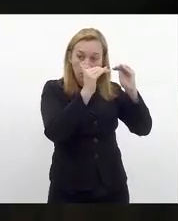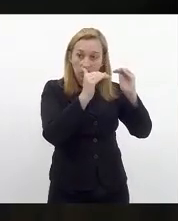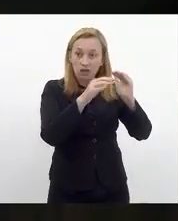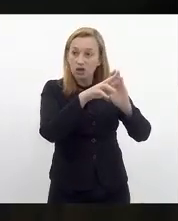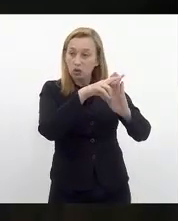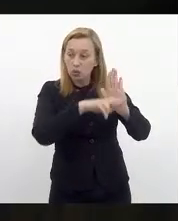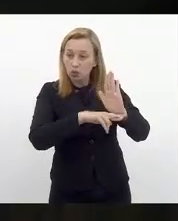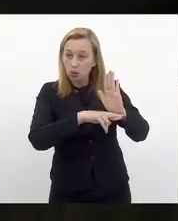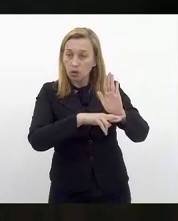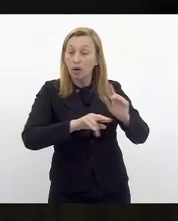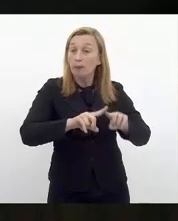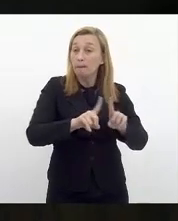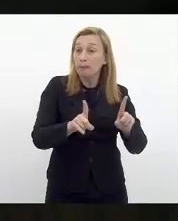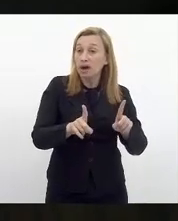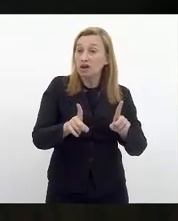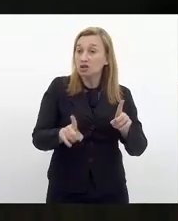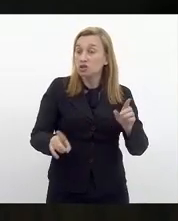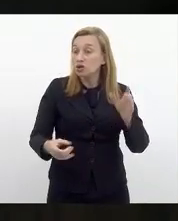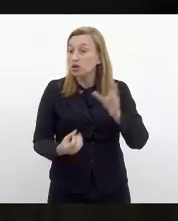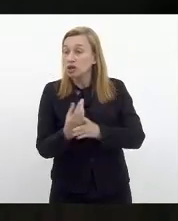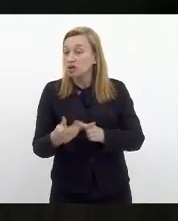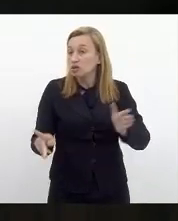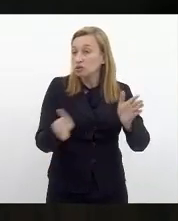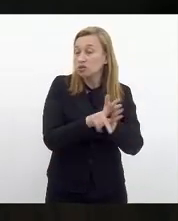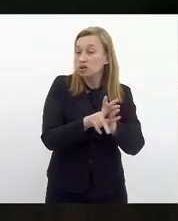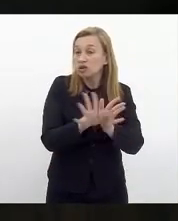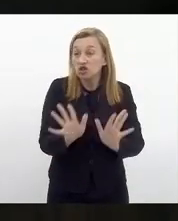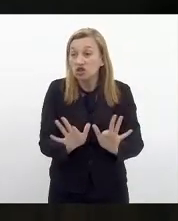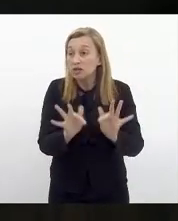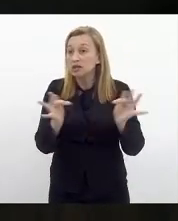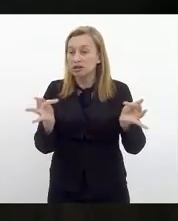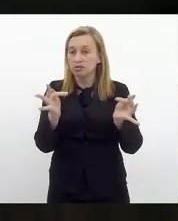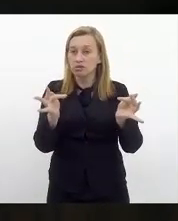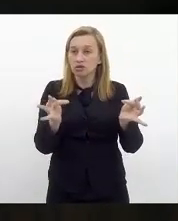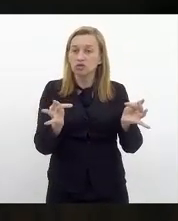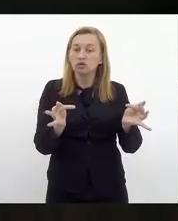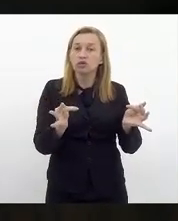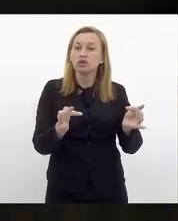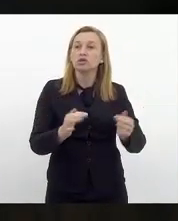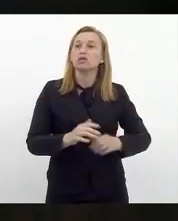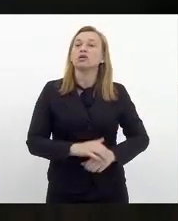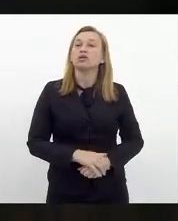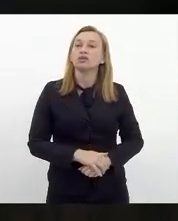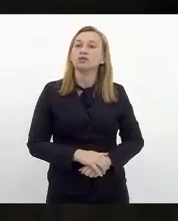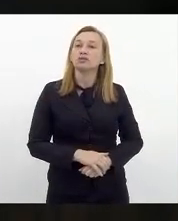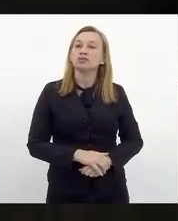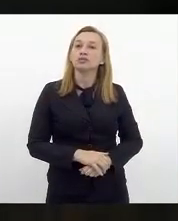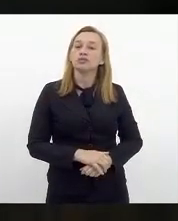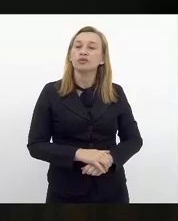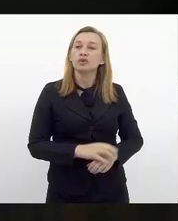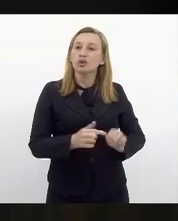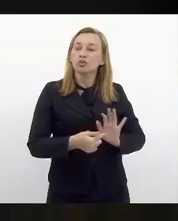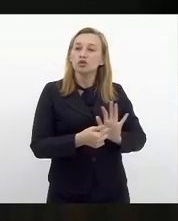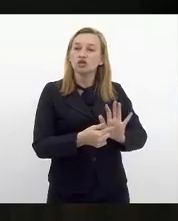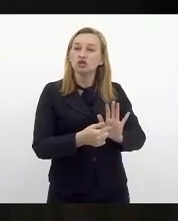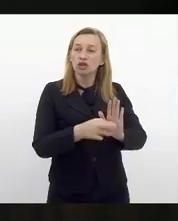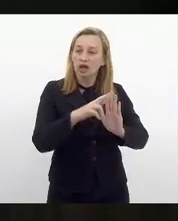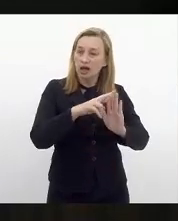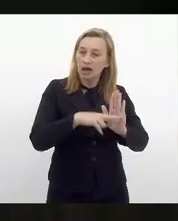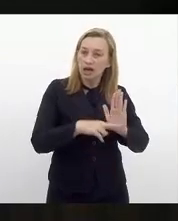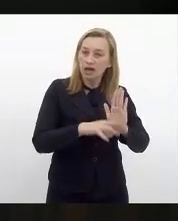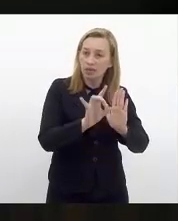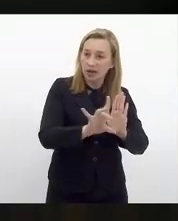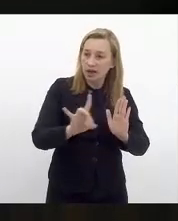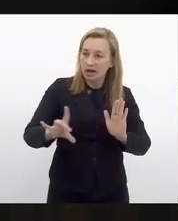estabelecidos aqui mas através de um projeto de lei ordinária simples instituir carreira carreira os critérios para